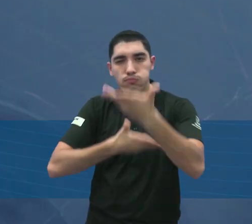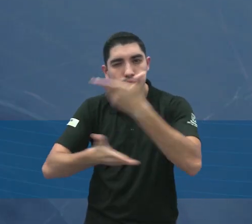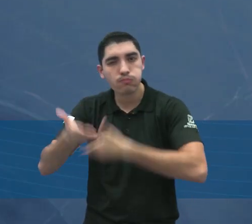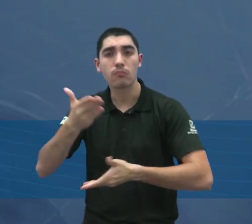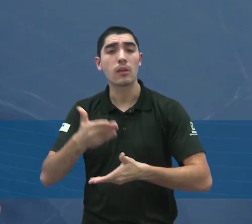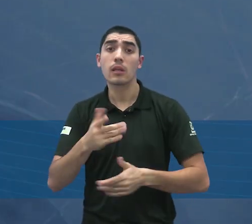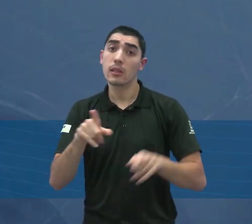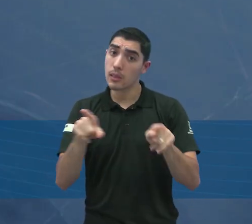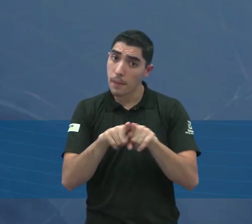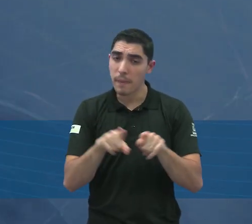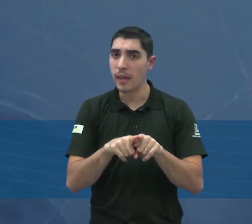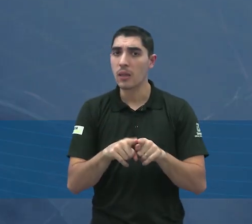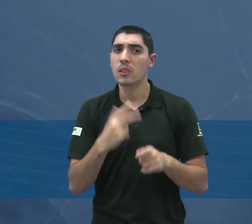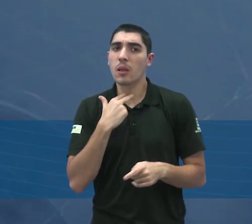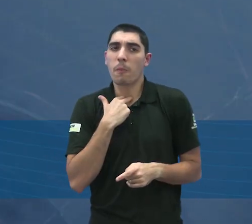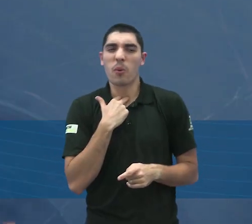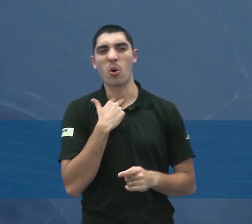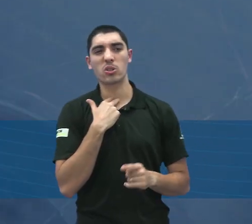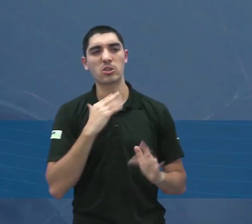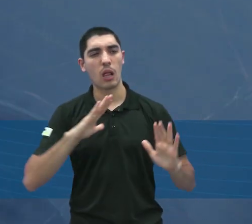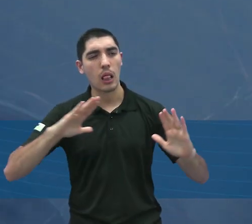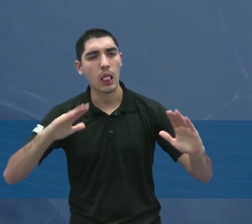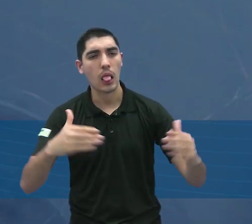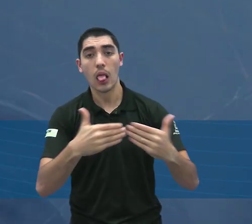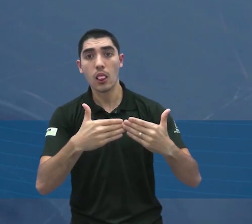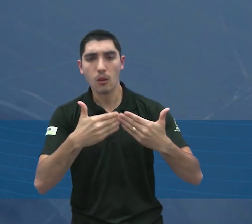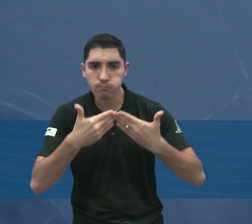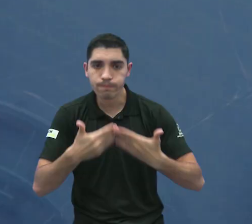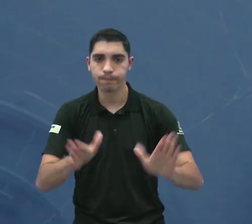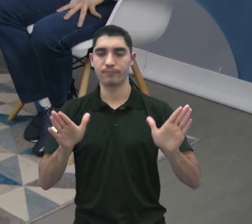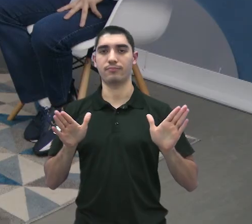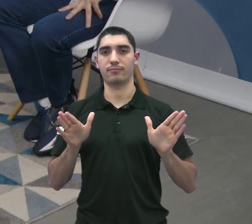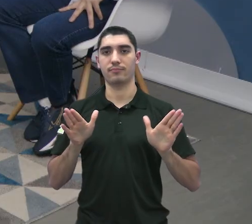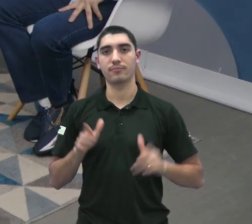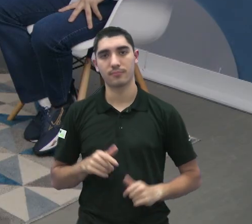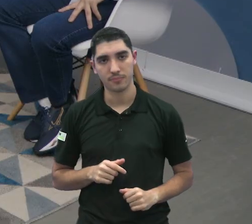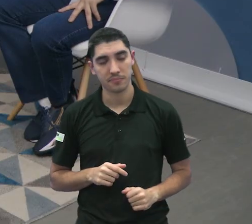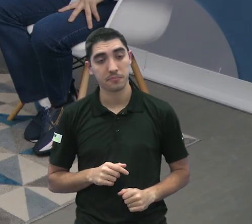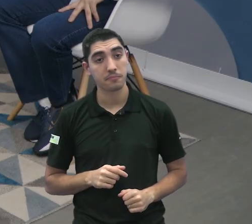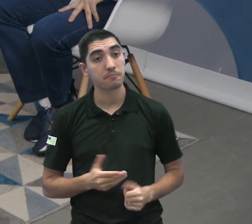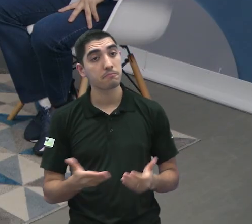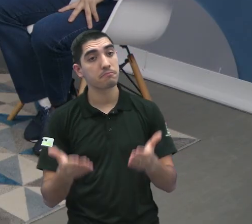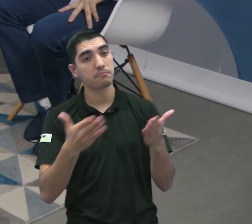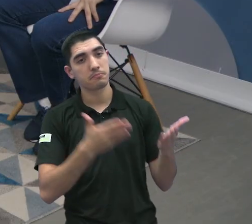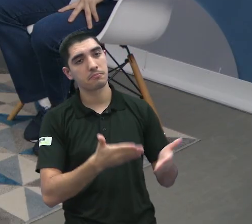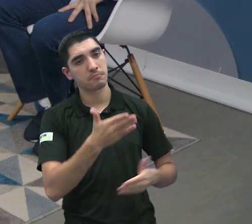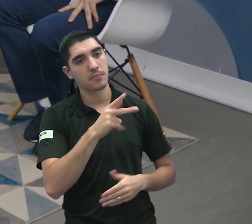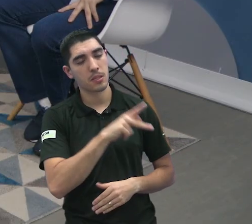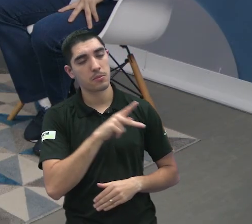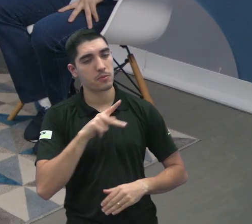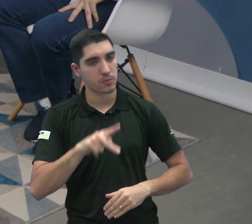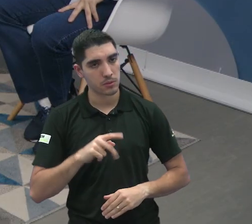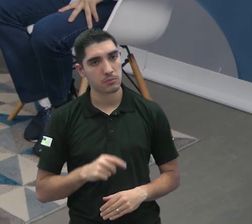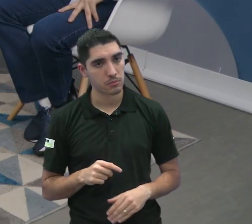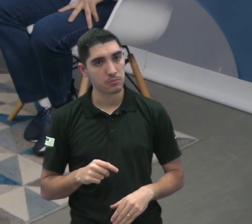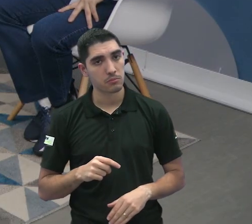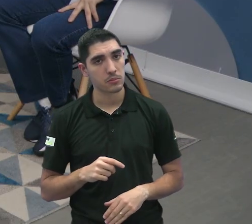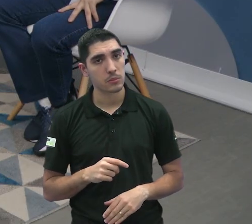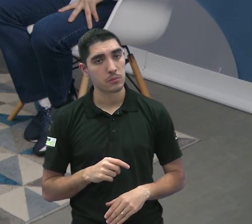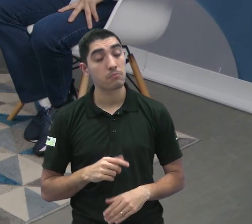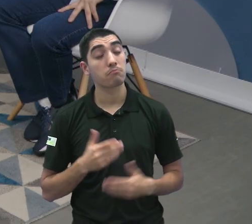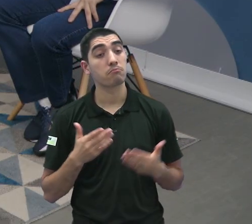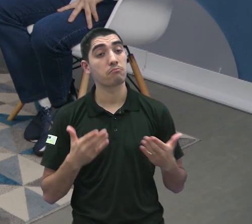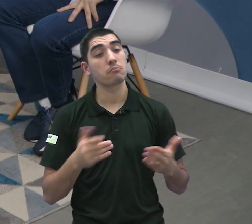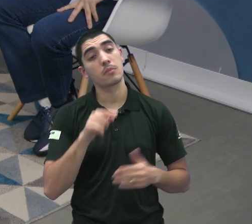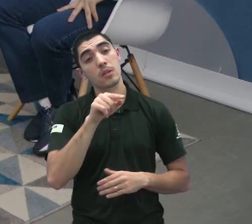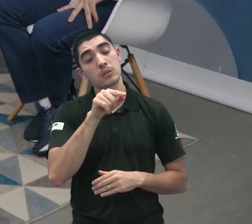alguns poucos parceiros, né? Ele pode ampliar esse leque, né? E aí, professor, dentro disso, o que